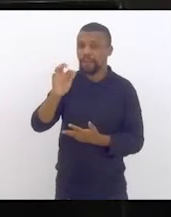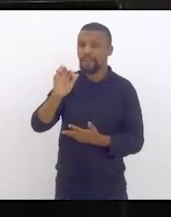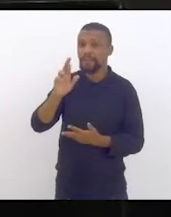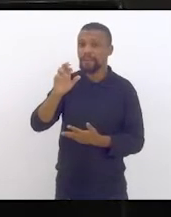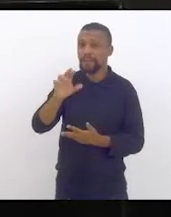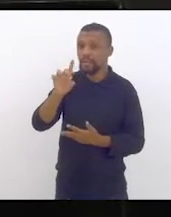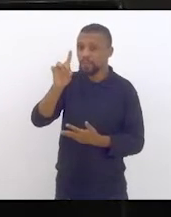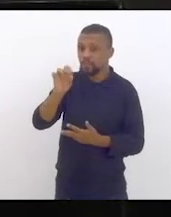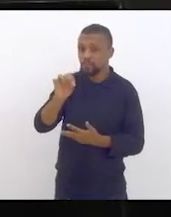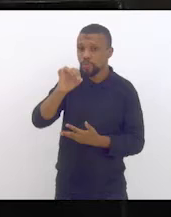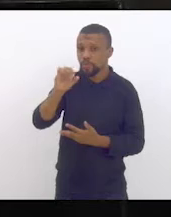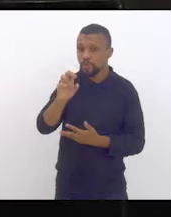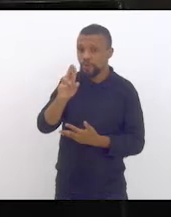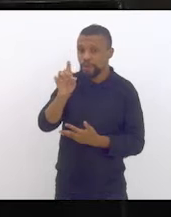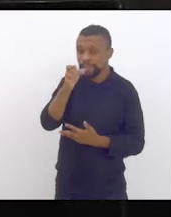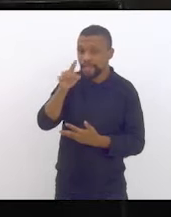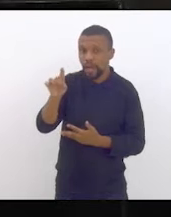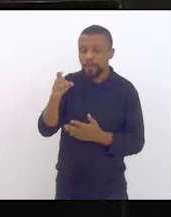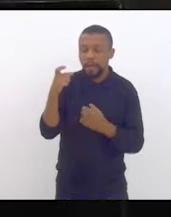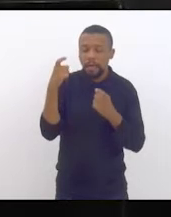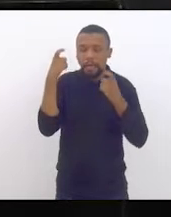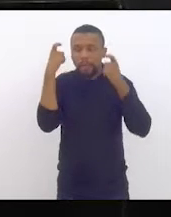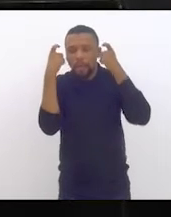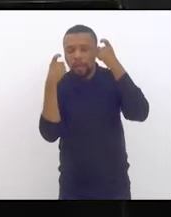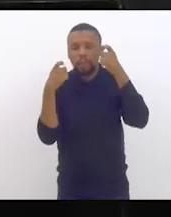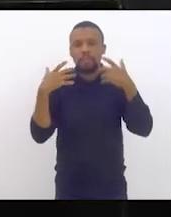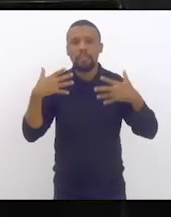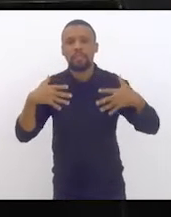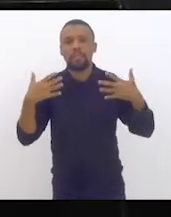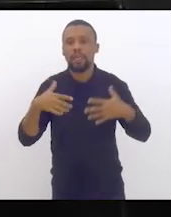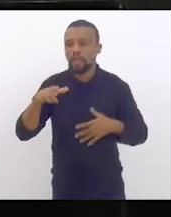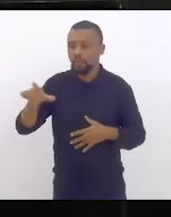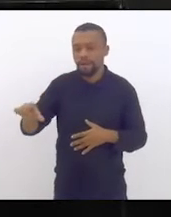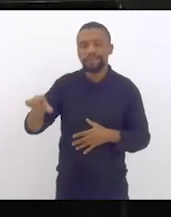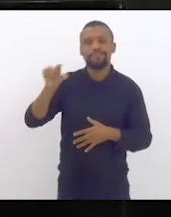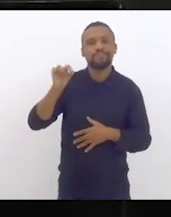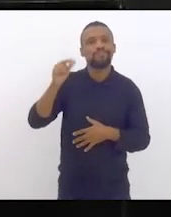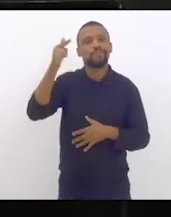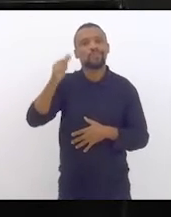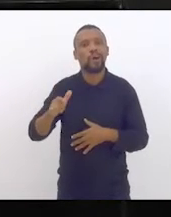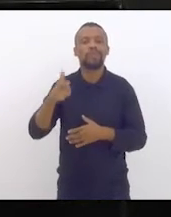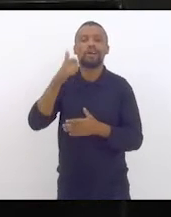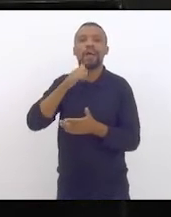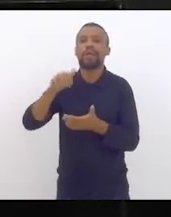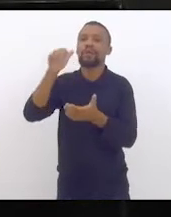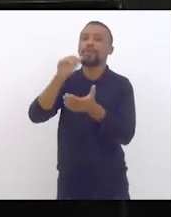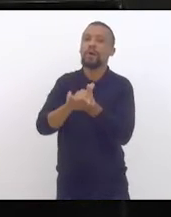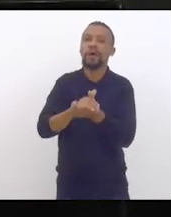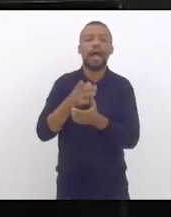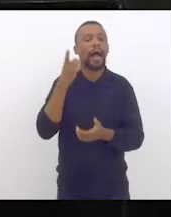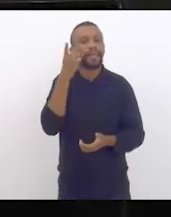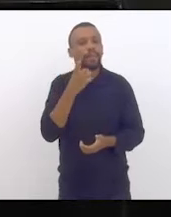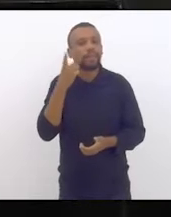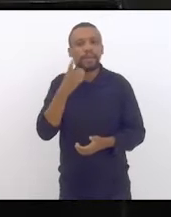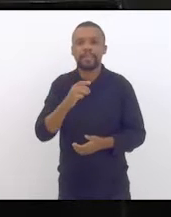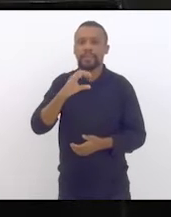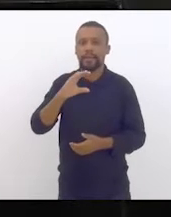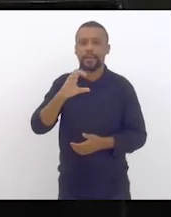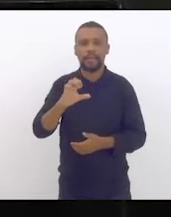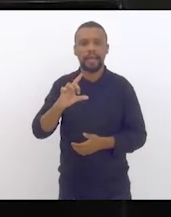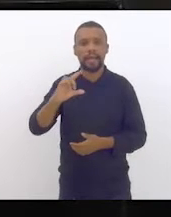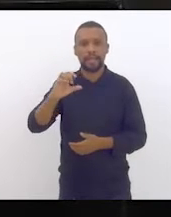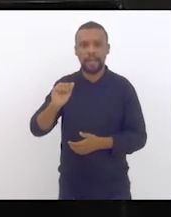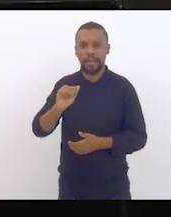anda preocupado com a reeleição da esposa a deputada Célia Jordão a